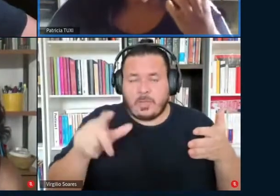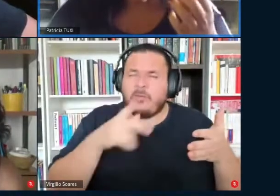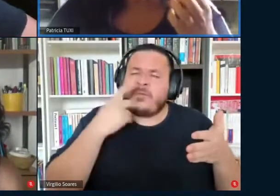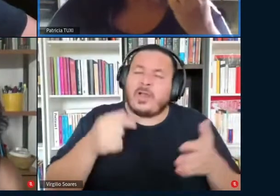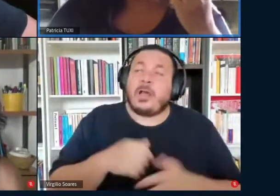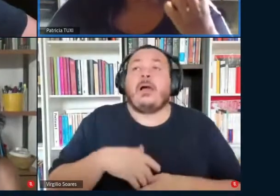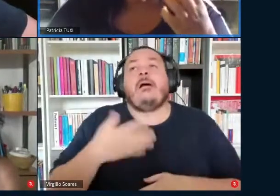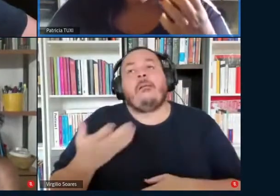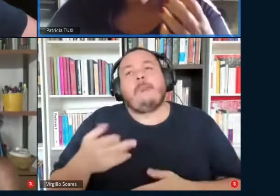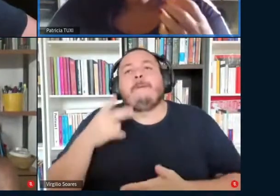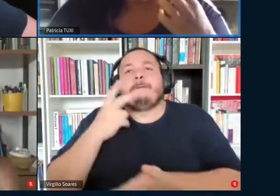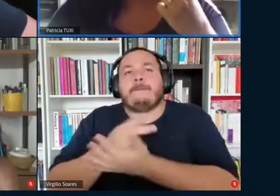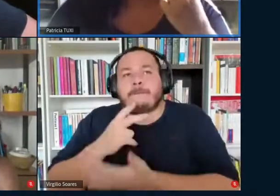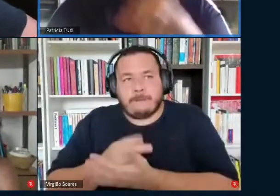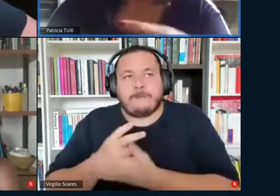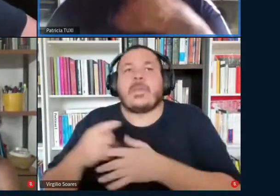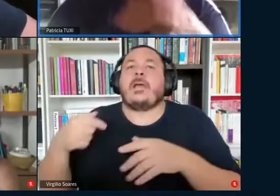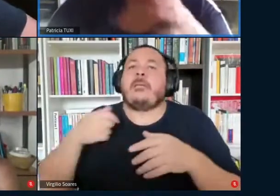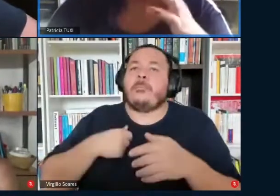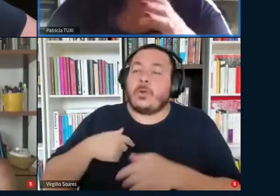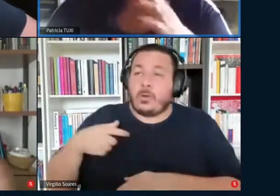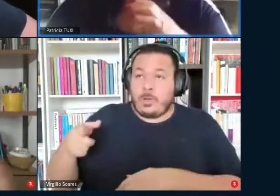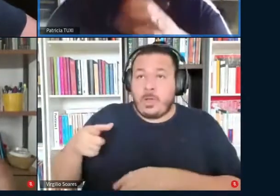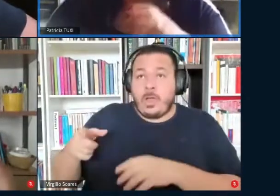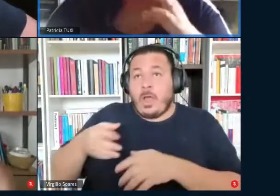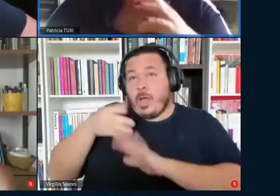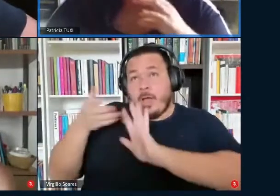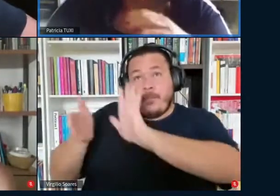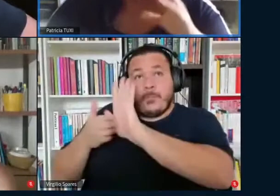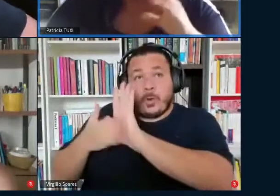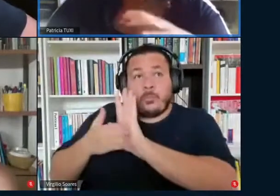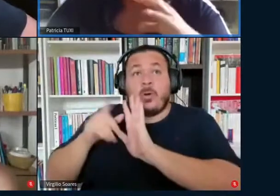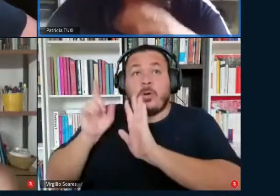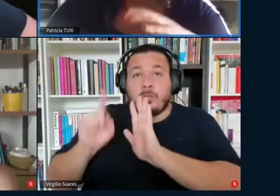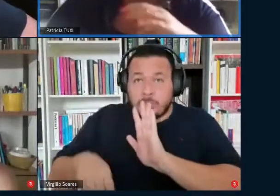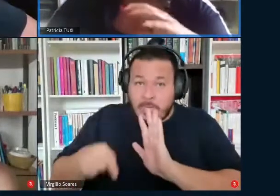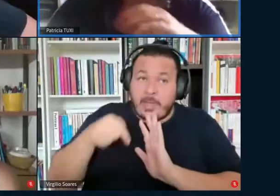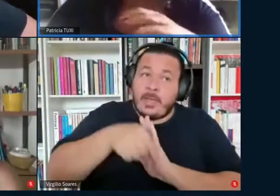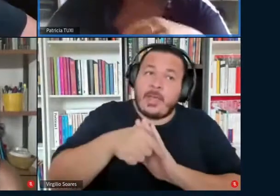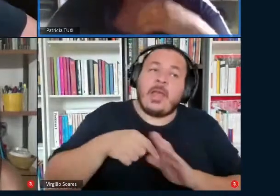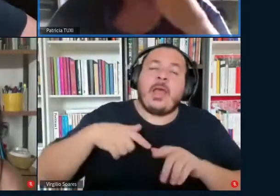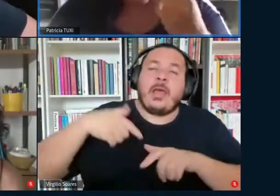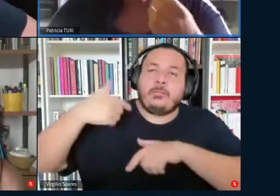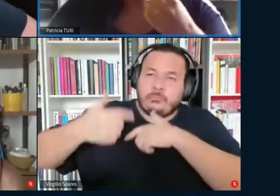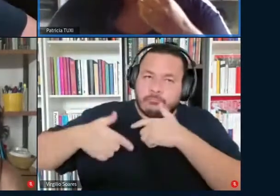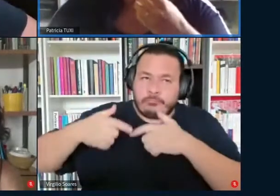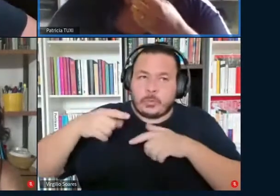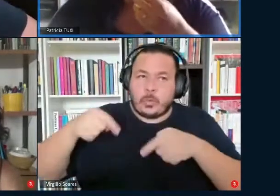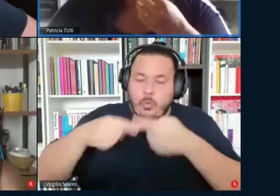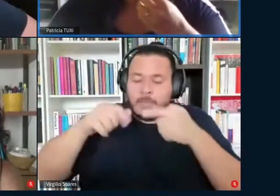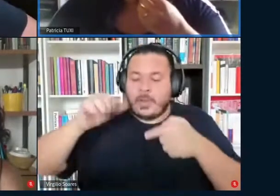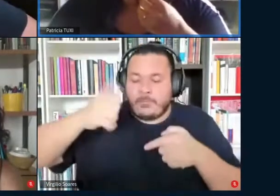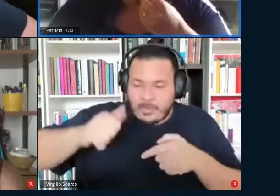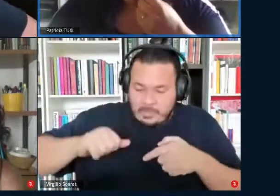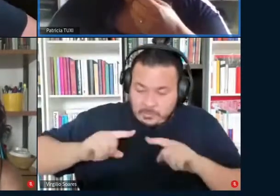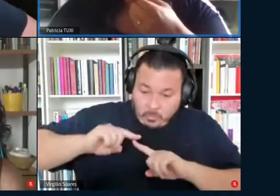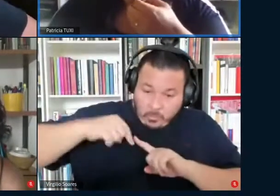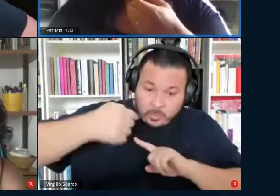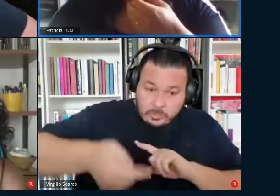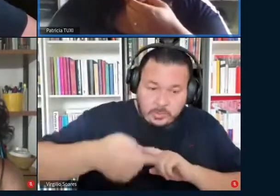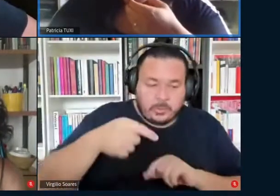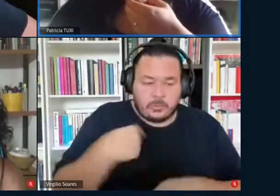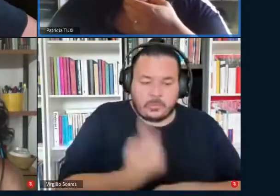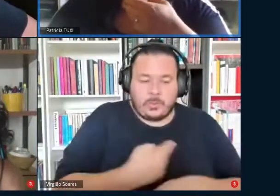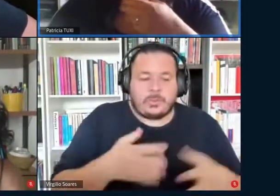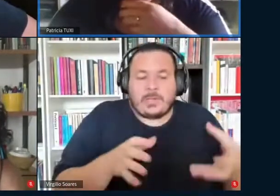destinadas a uma formação posterior, nossa equipe ainda não está com preparo para essa atuação. E aí fica, né, a contribuição